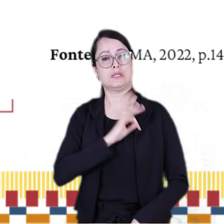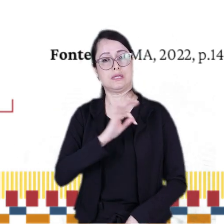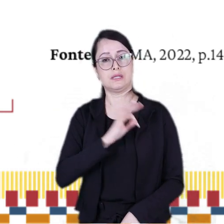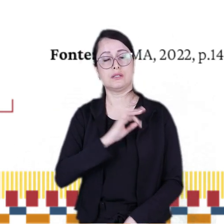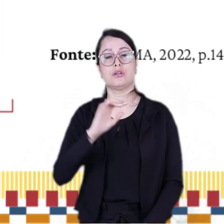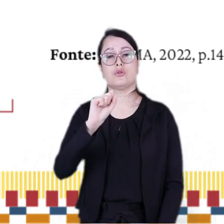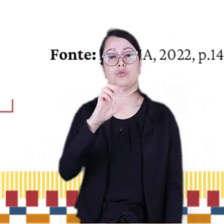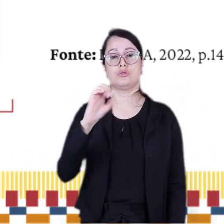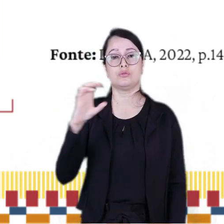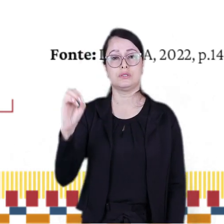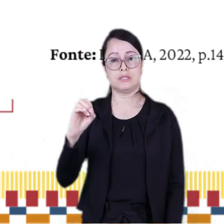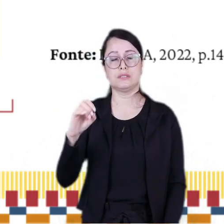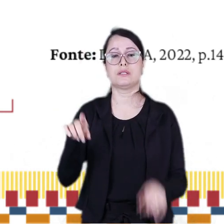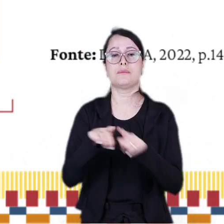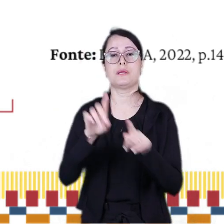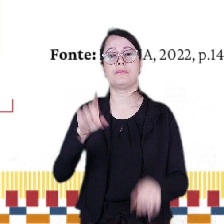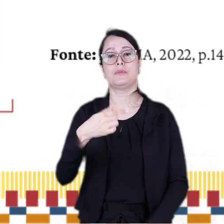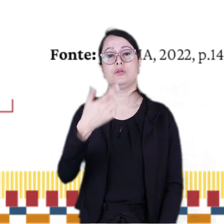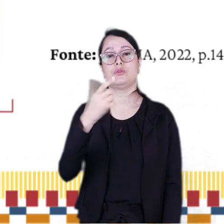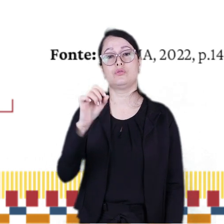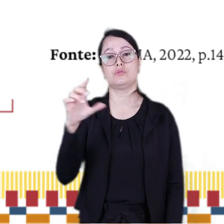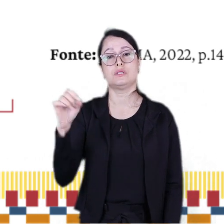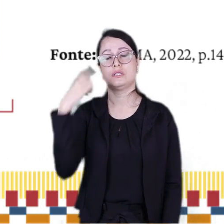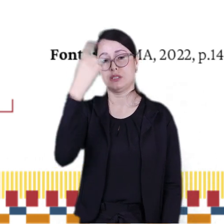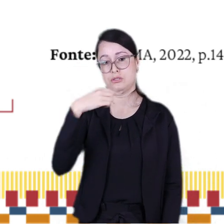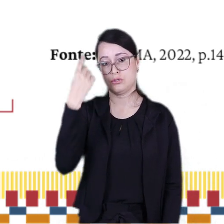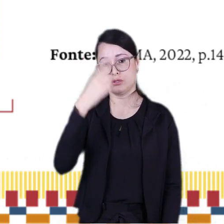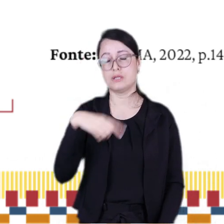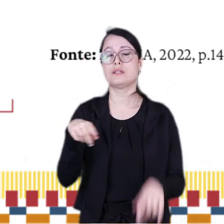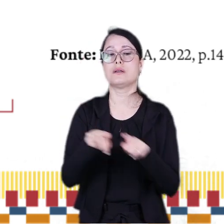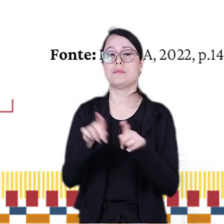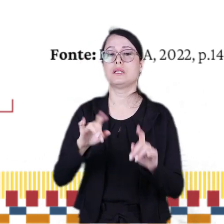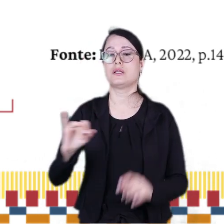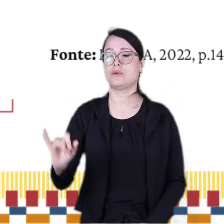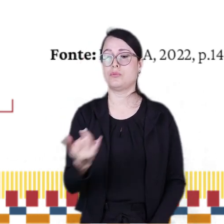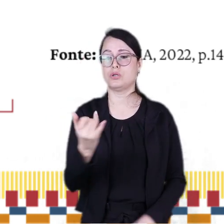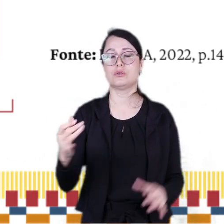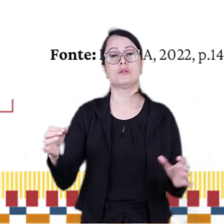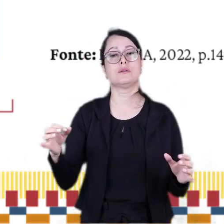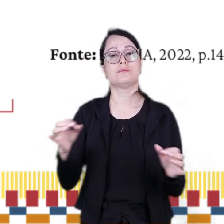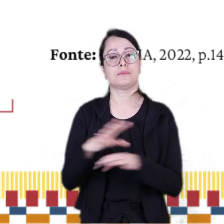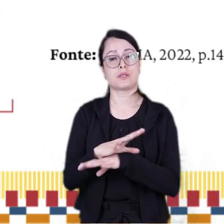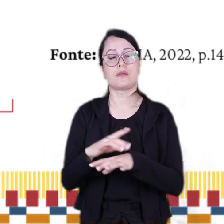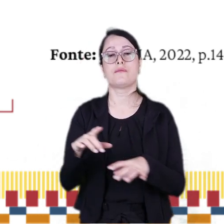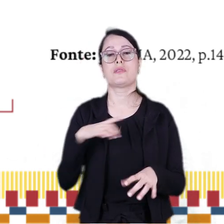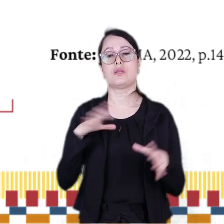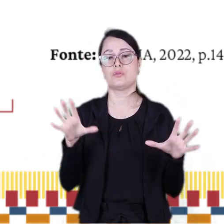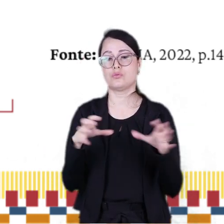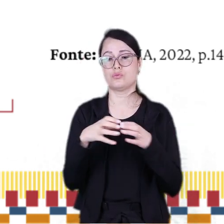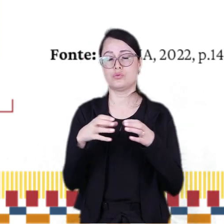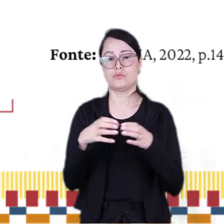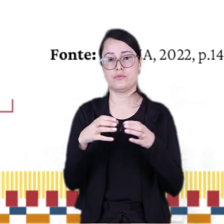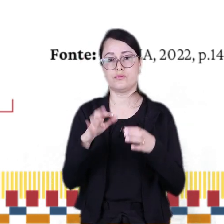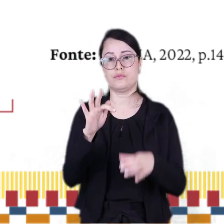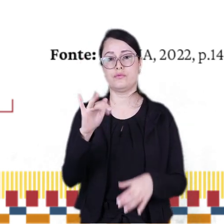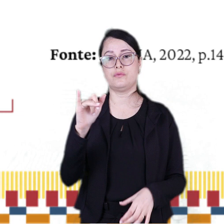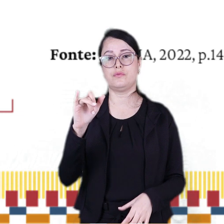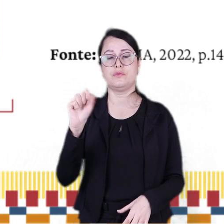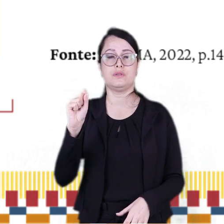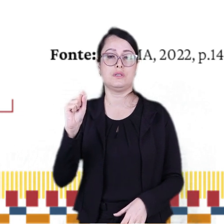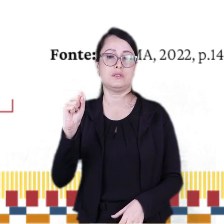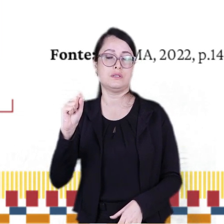técnica de nível médio de 800 a 1200 horas e para finalizar nós também temos a oportunidade de